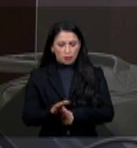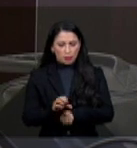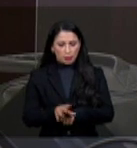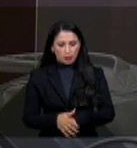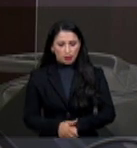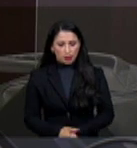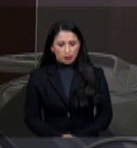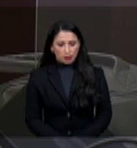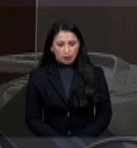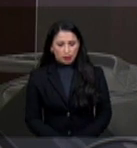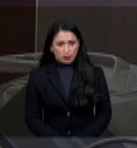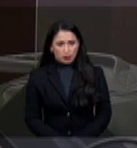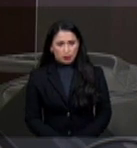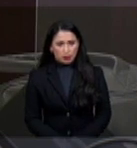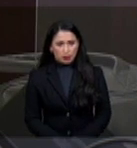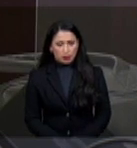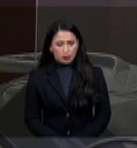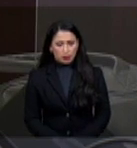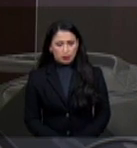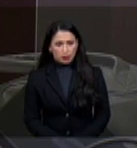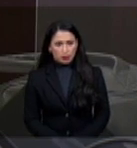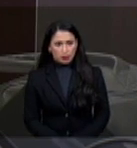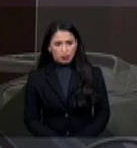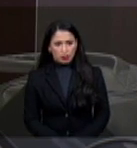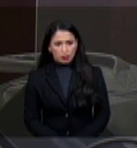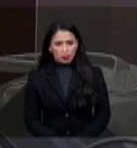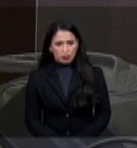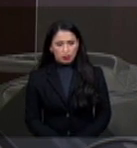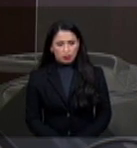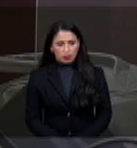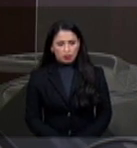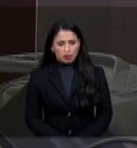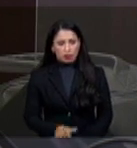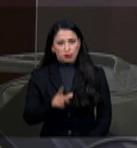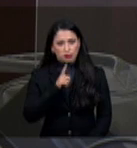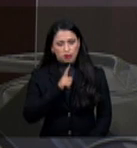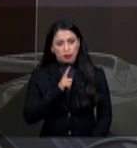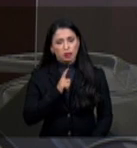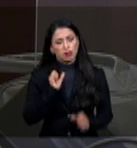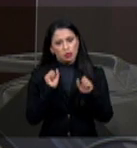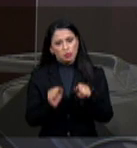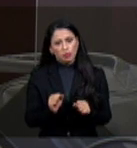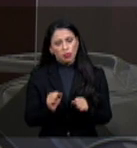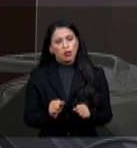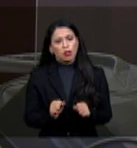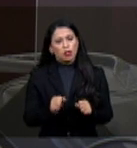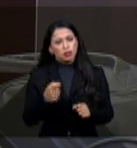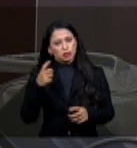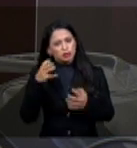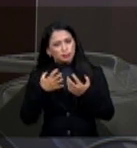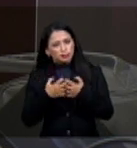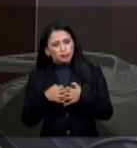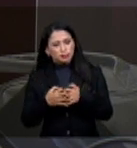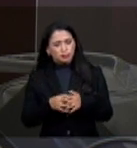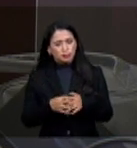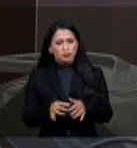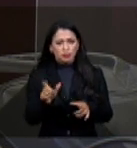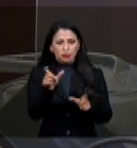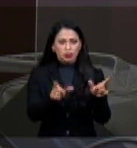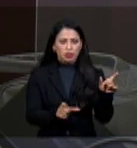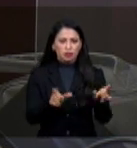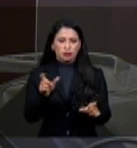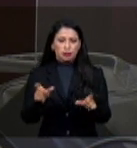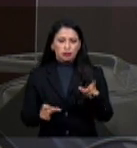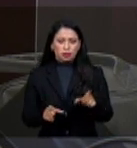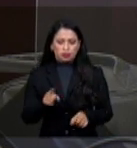e cada uma que aqui está algo a se refletir e que vocês possam levar isso na vida de cada um e cada uma de vocês daqui